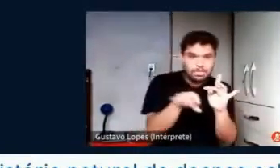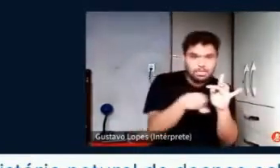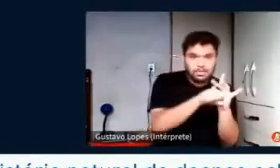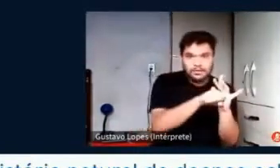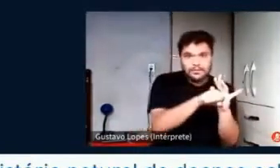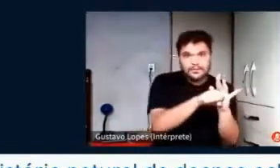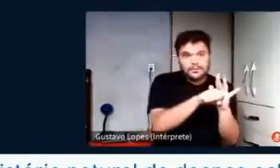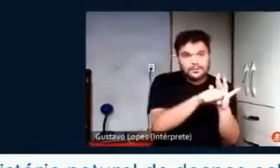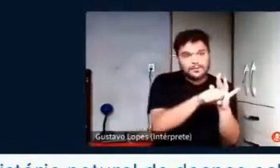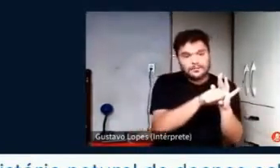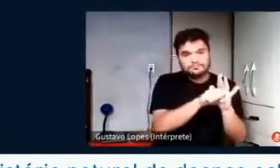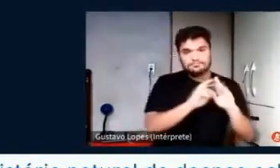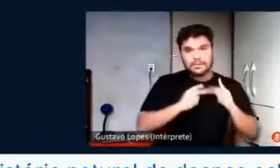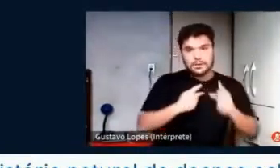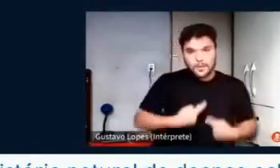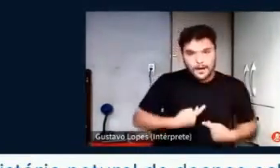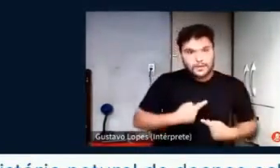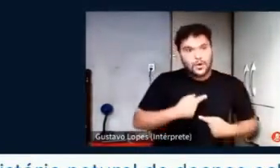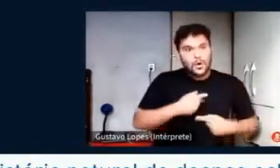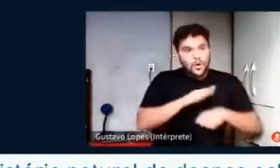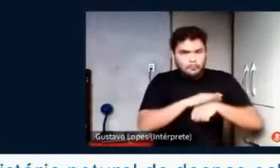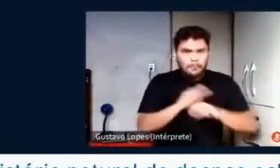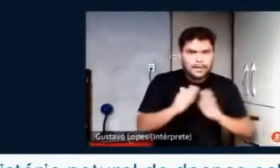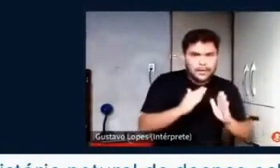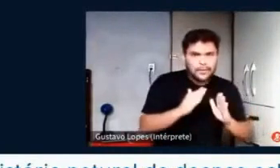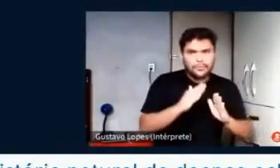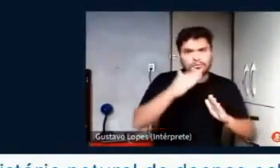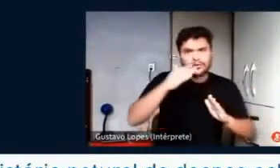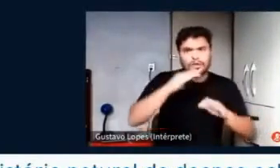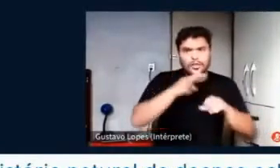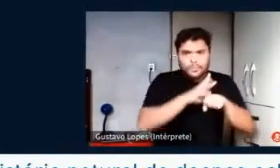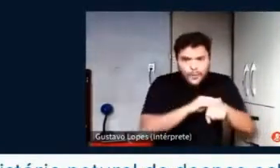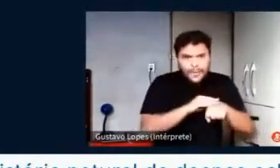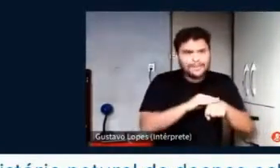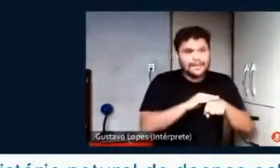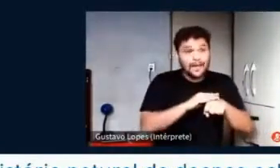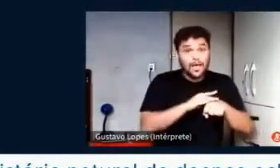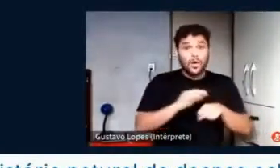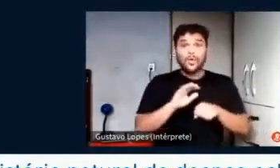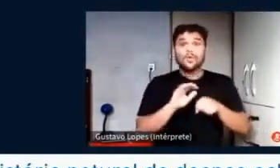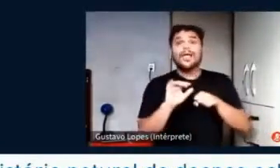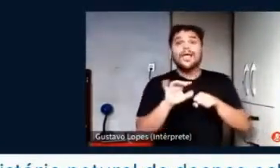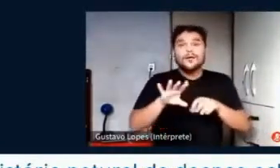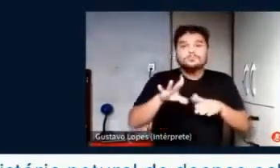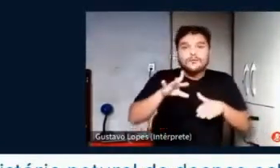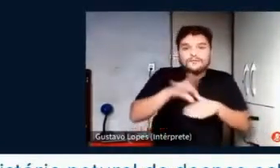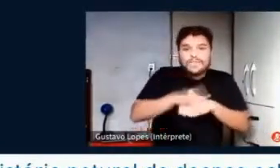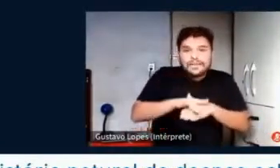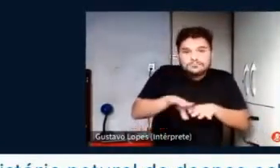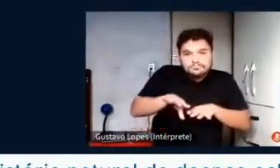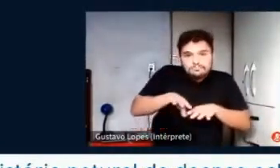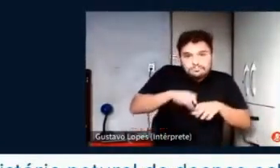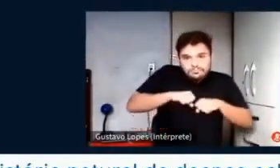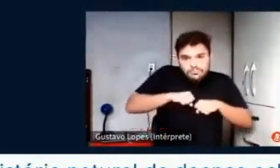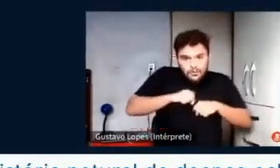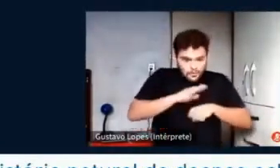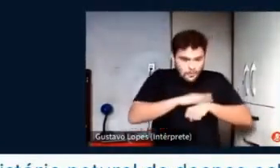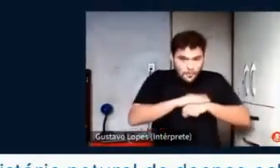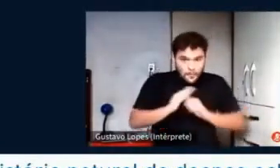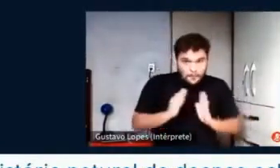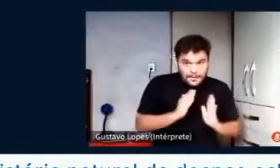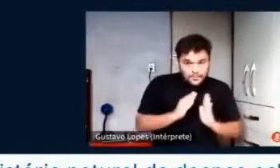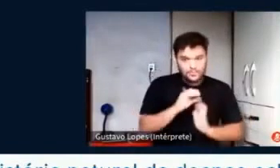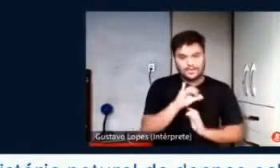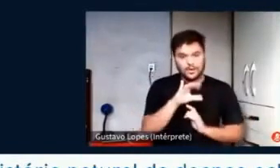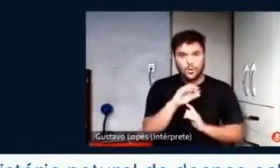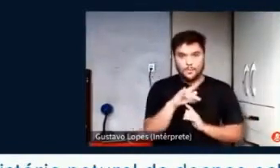pré-clínica, que é composta por um período de incubação, ou seja, o período em que a doença, da exposição